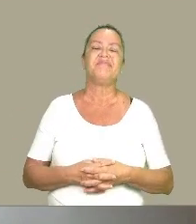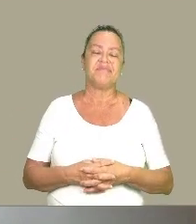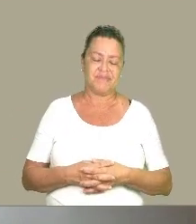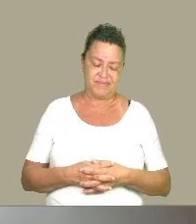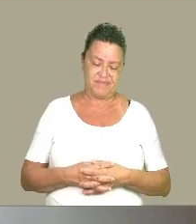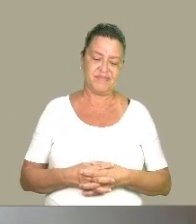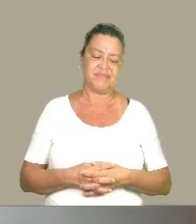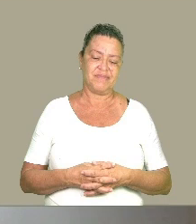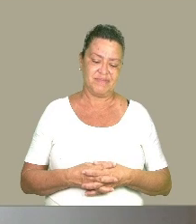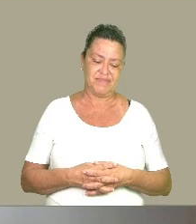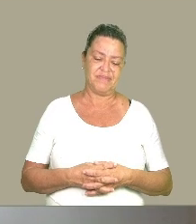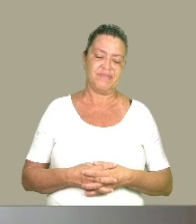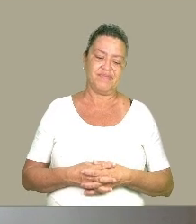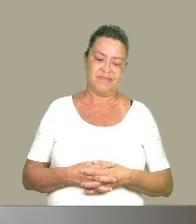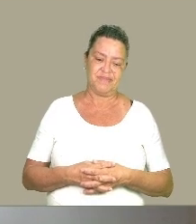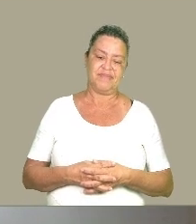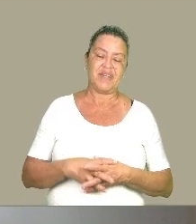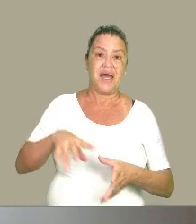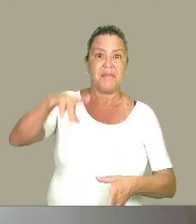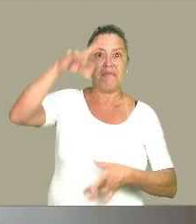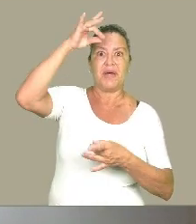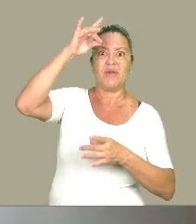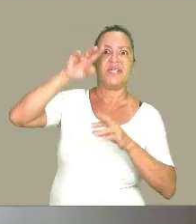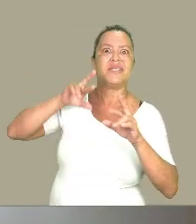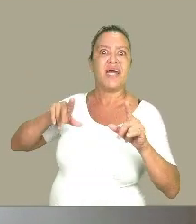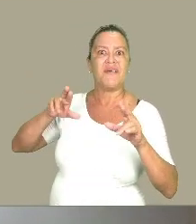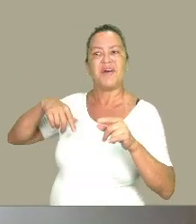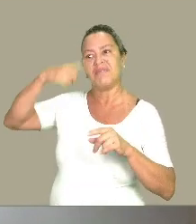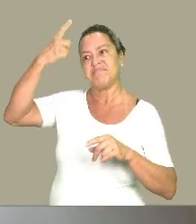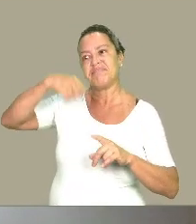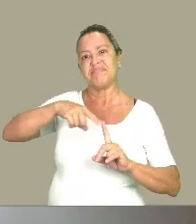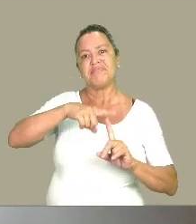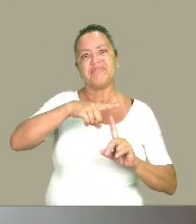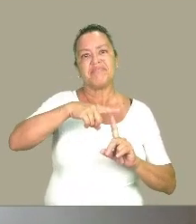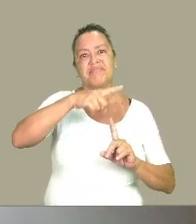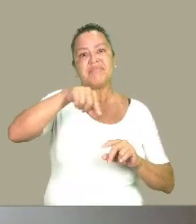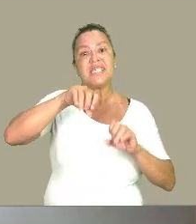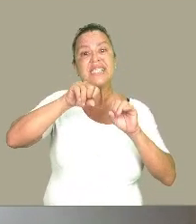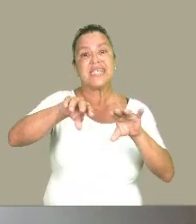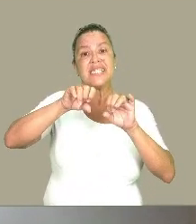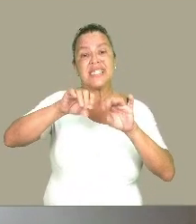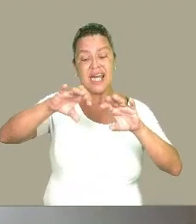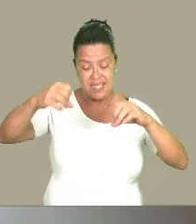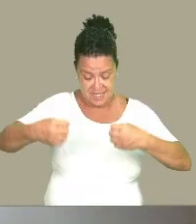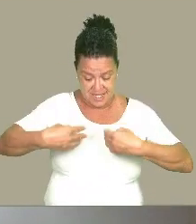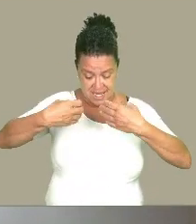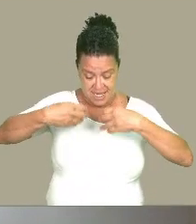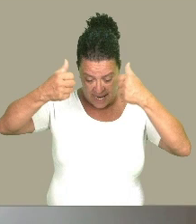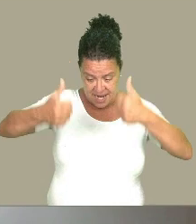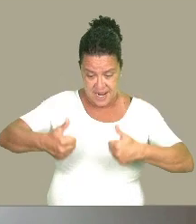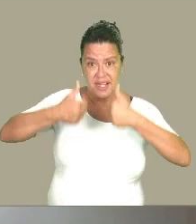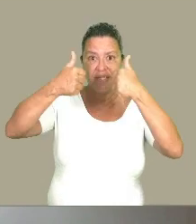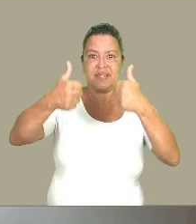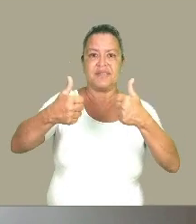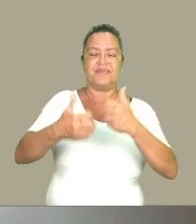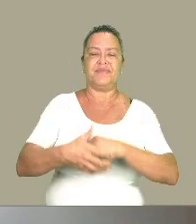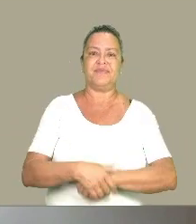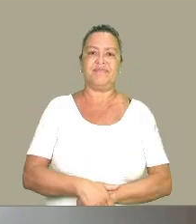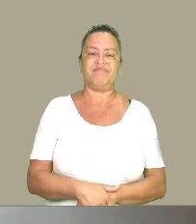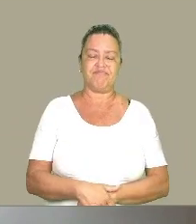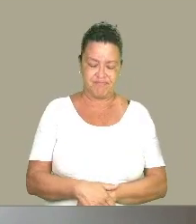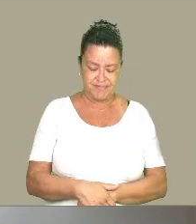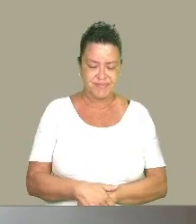dificuldades, são essas personalidades que estão nos ensinando a melhorar. Pois